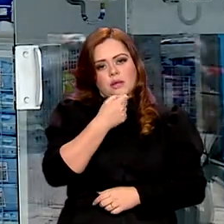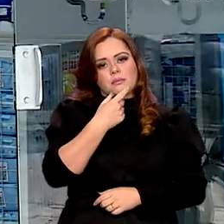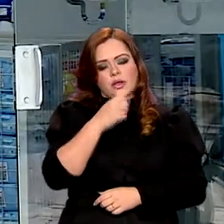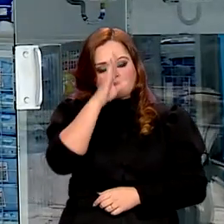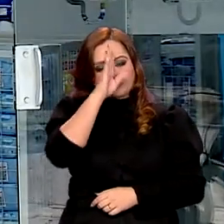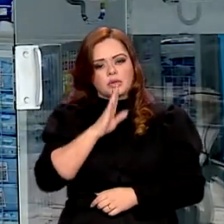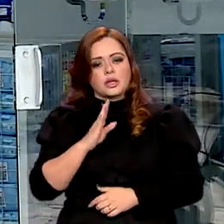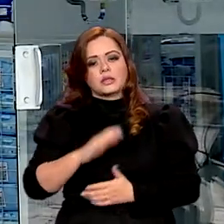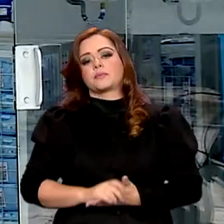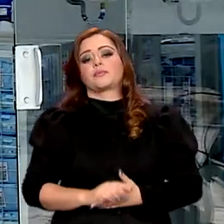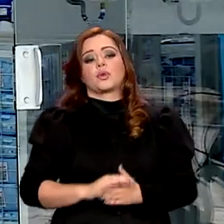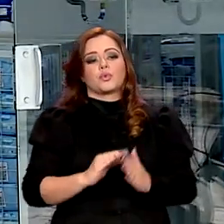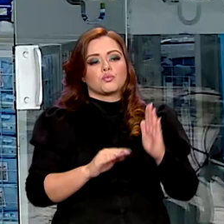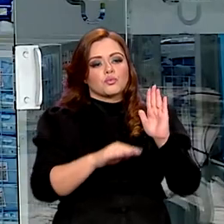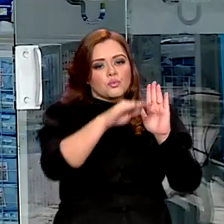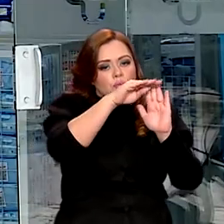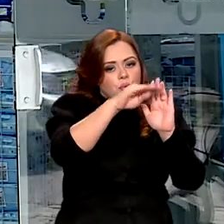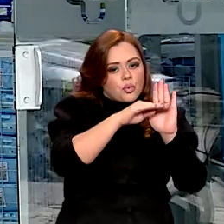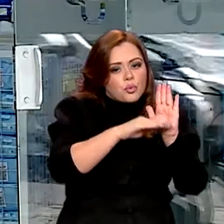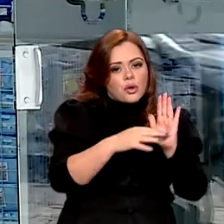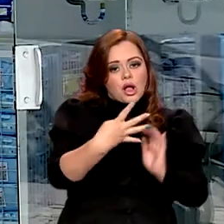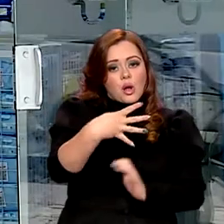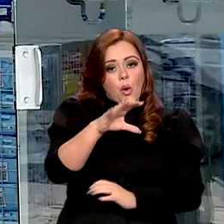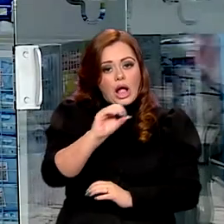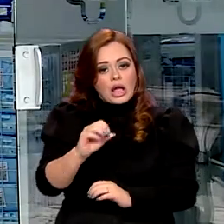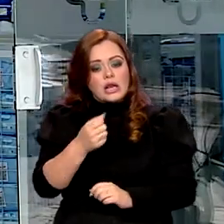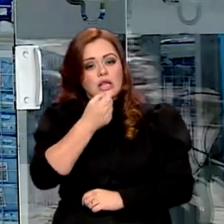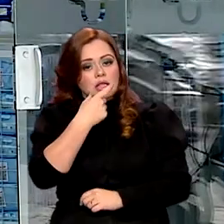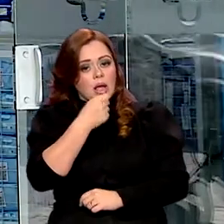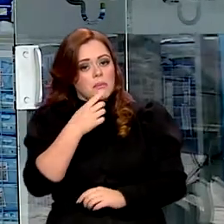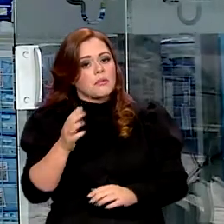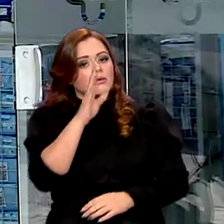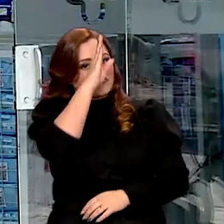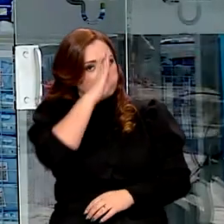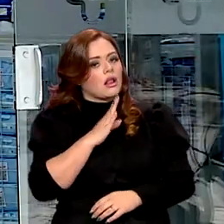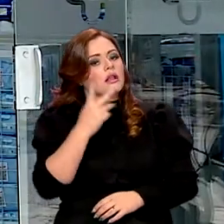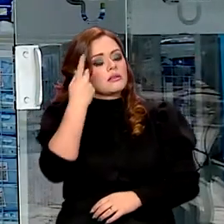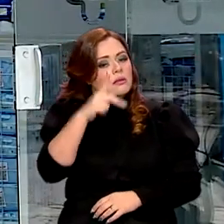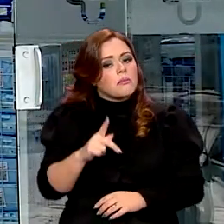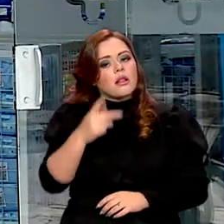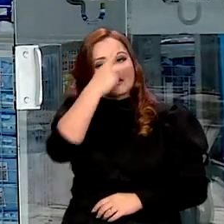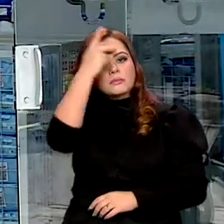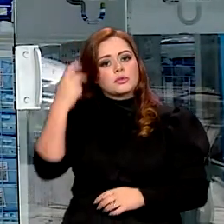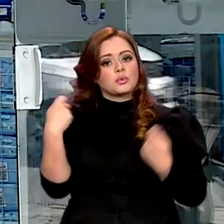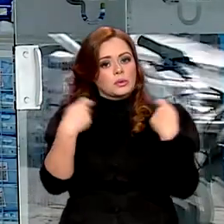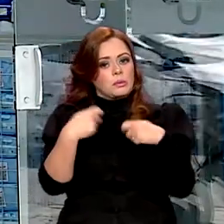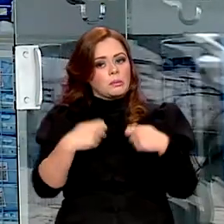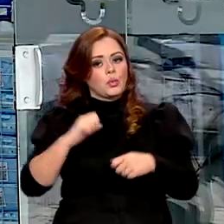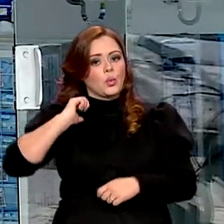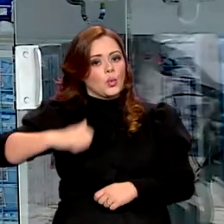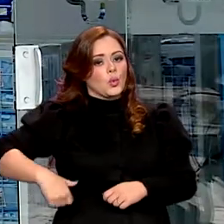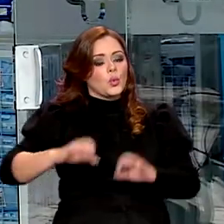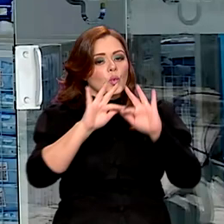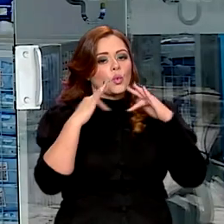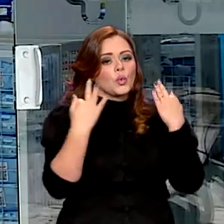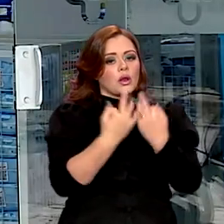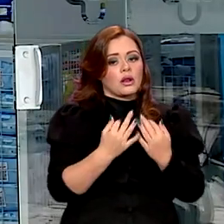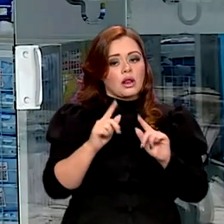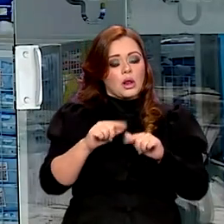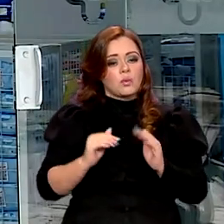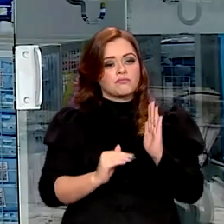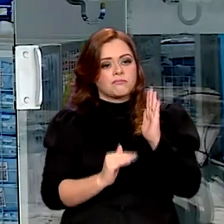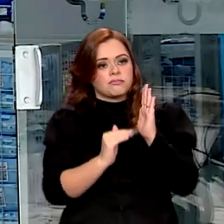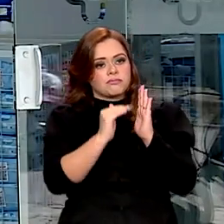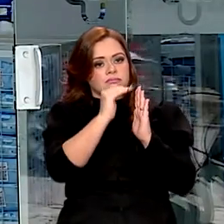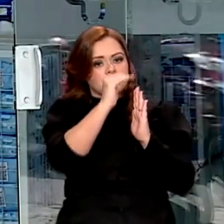medidas anunciadas está a oferta de 40 medicamentos de graça para os beneficiários do Bolsa Família. A medida